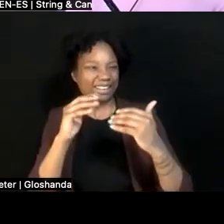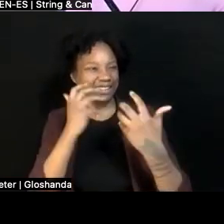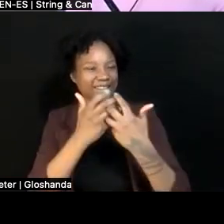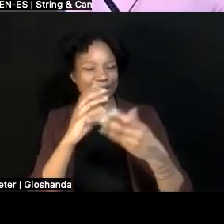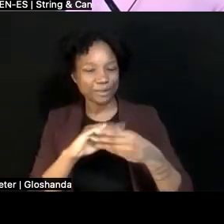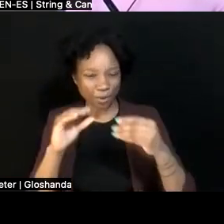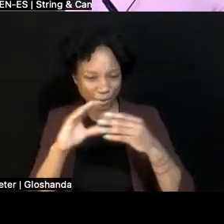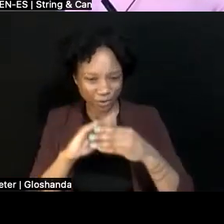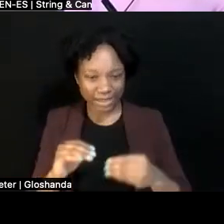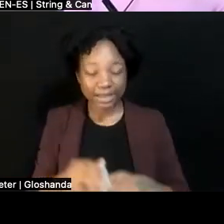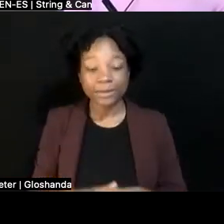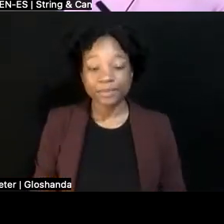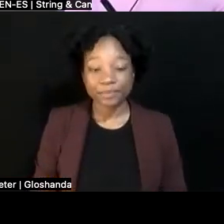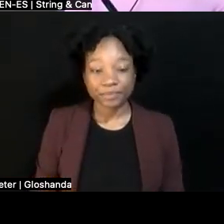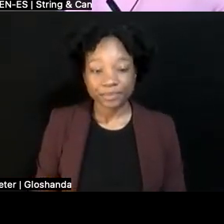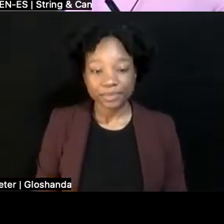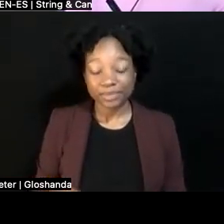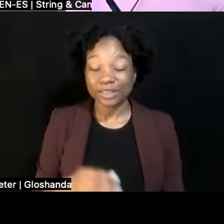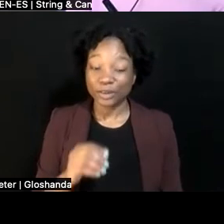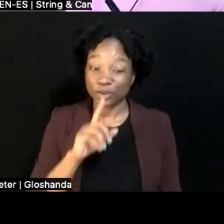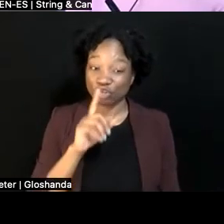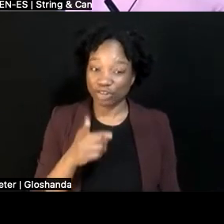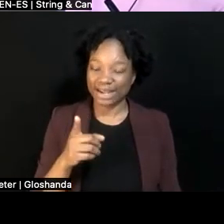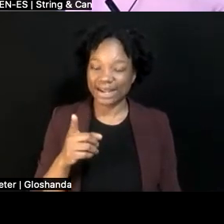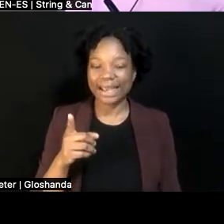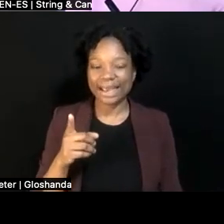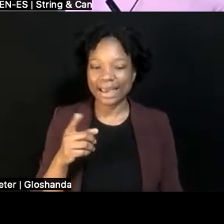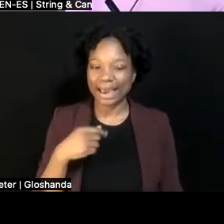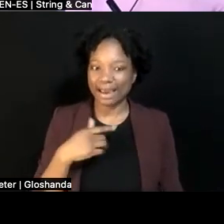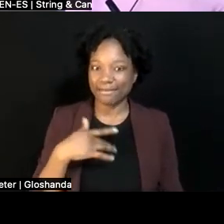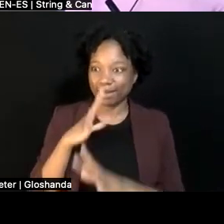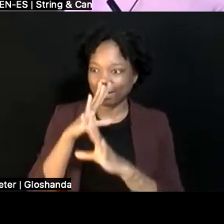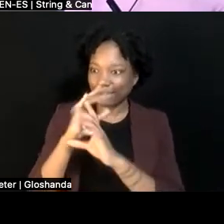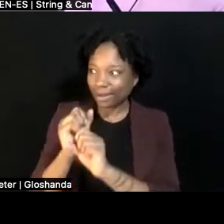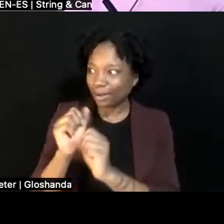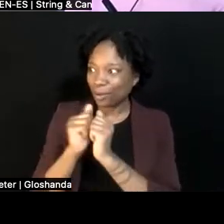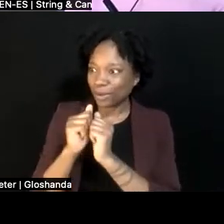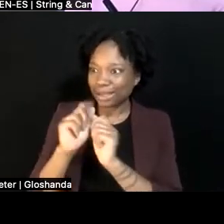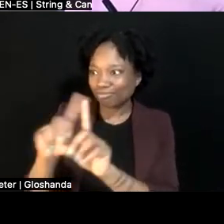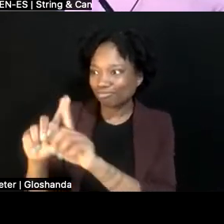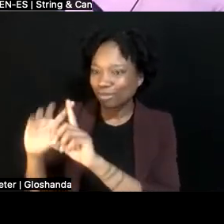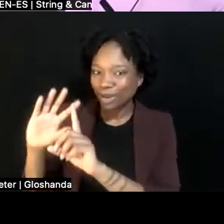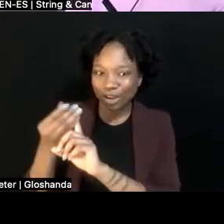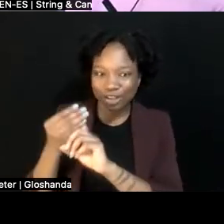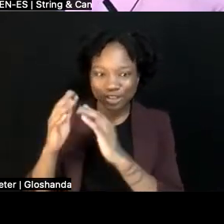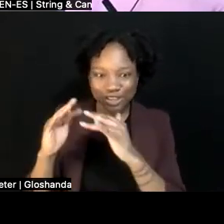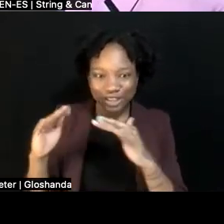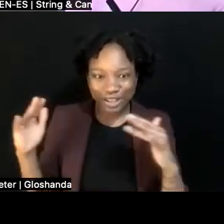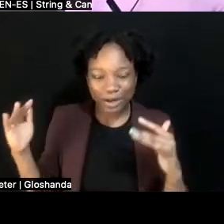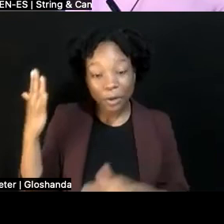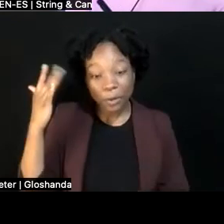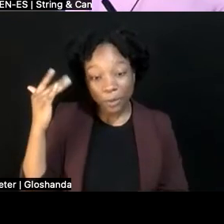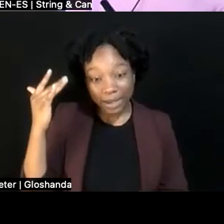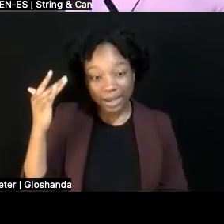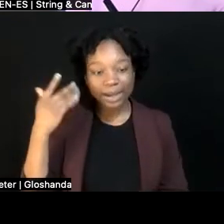coisa que me chama muito atenção é isto, porque nós